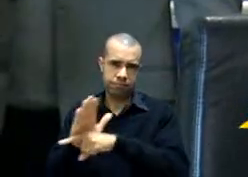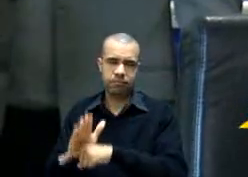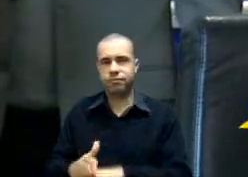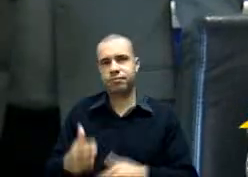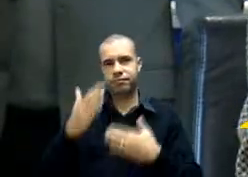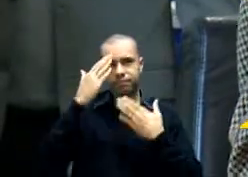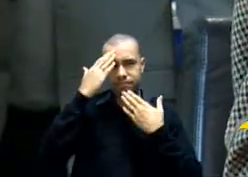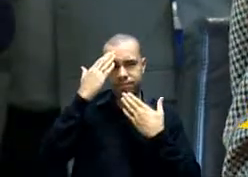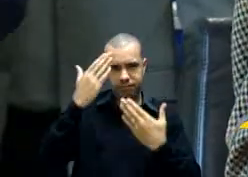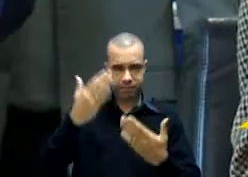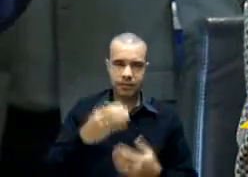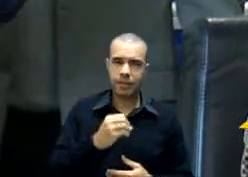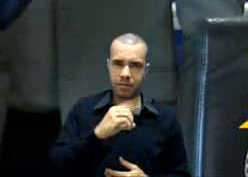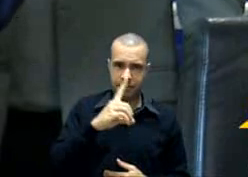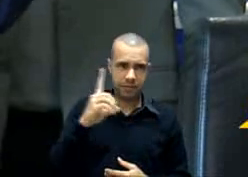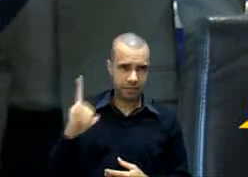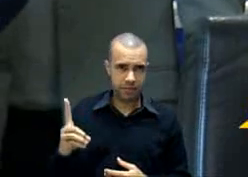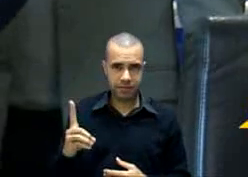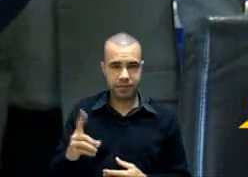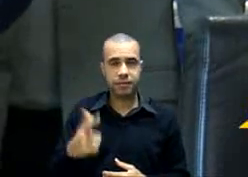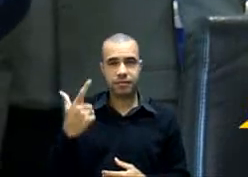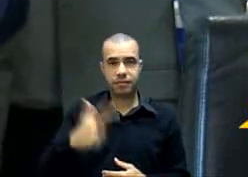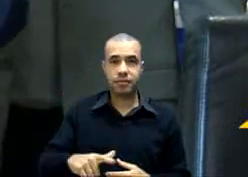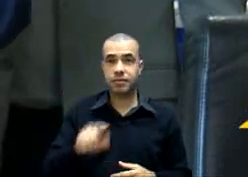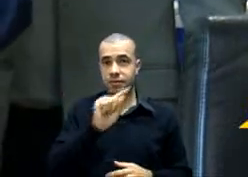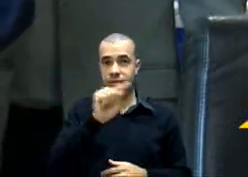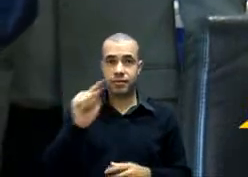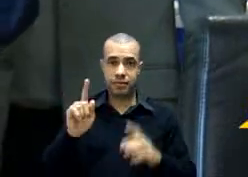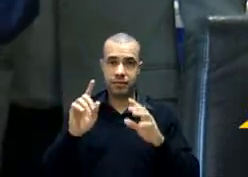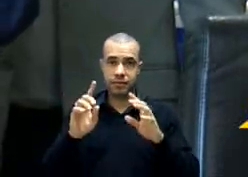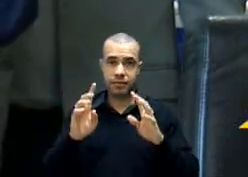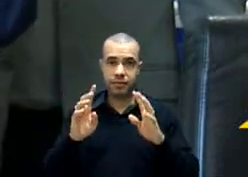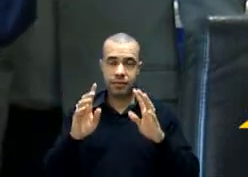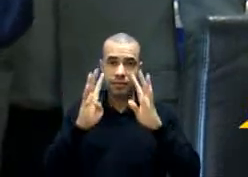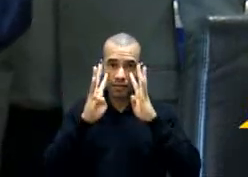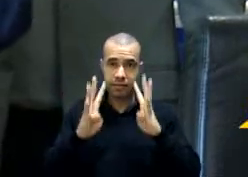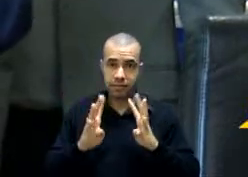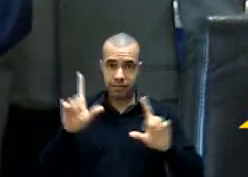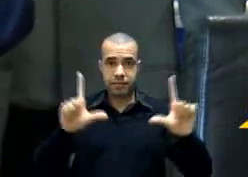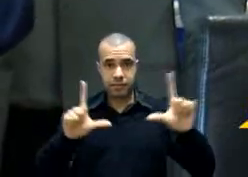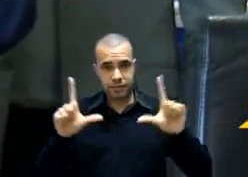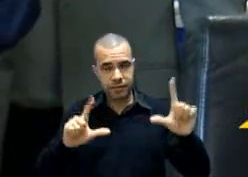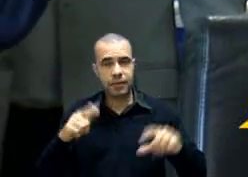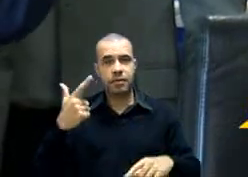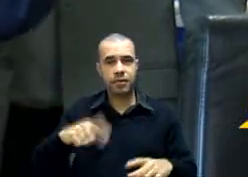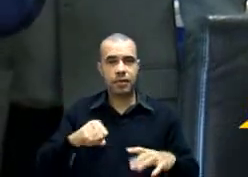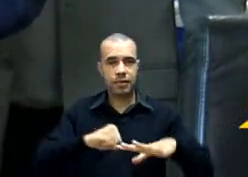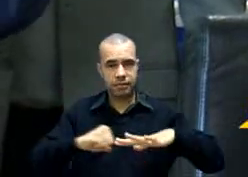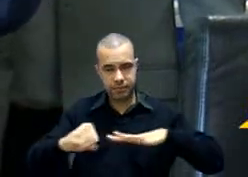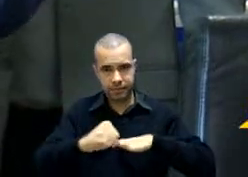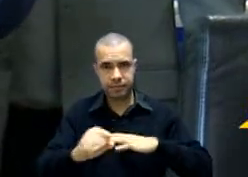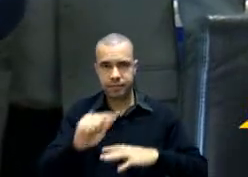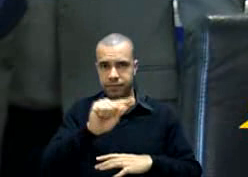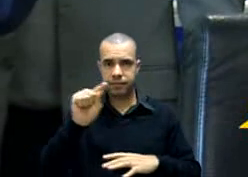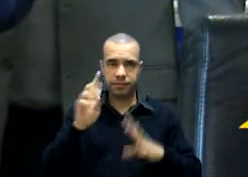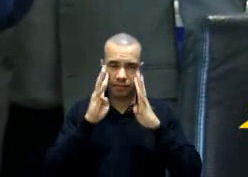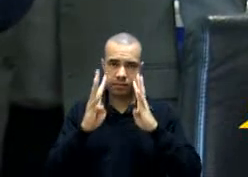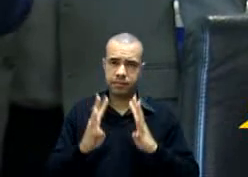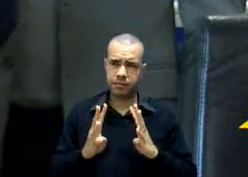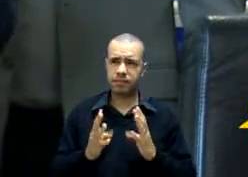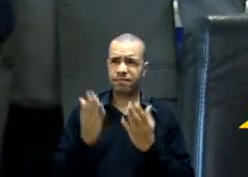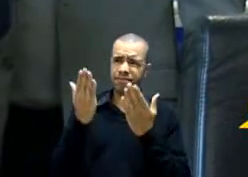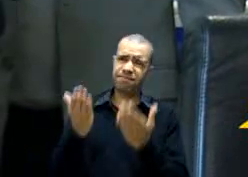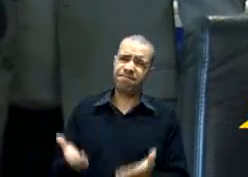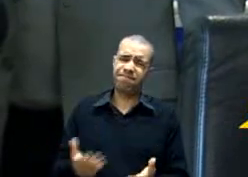todas as pessoas que nos assistem também pela TV Legislativa e pelas redes sociais. Voto de profundo pesar pelo falecimento